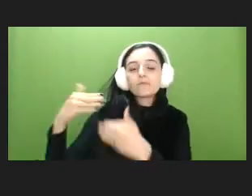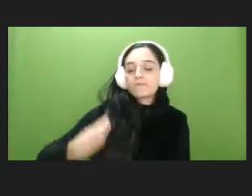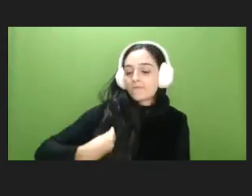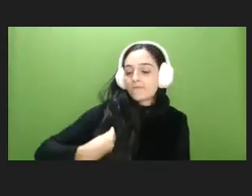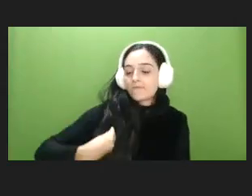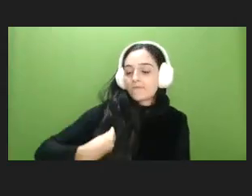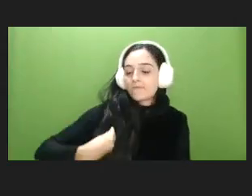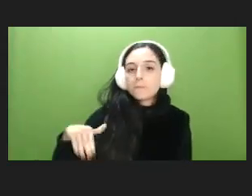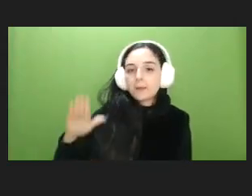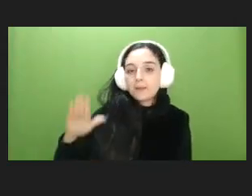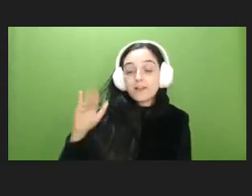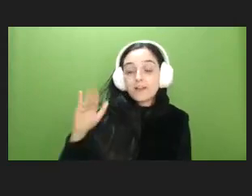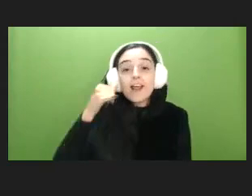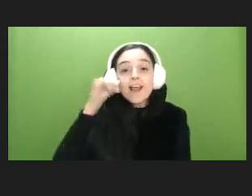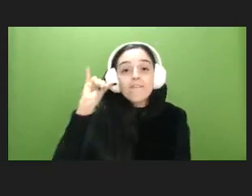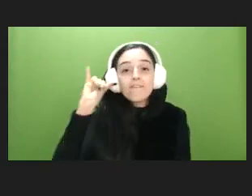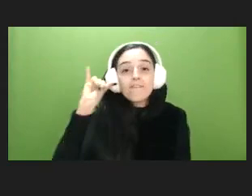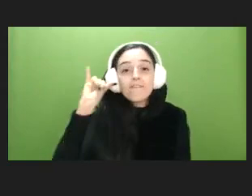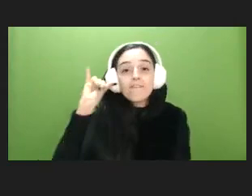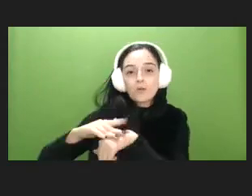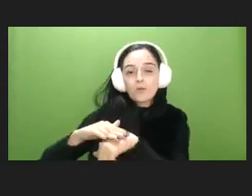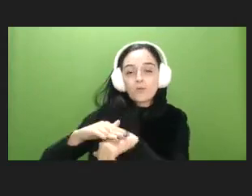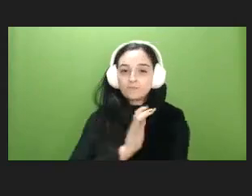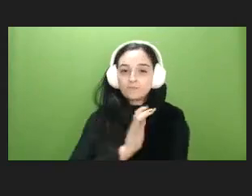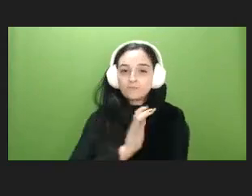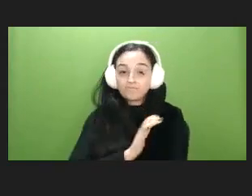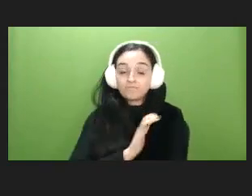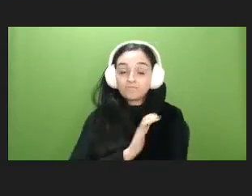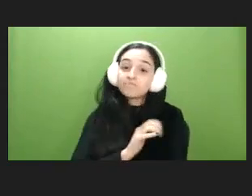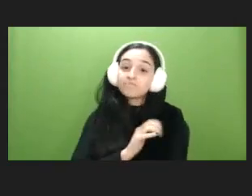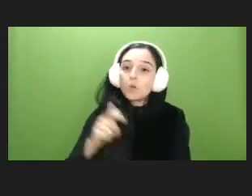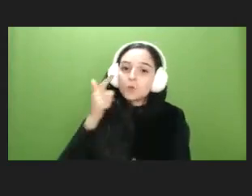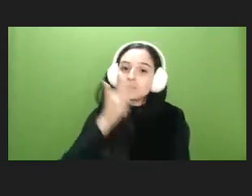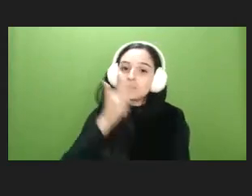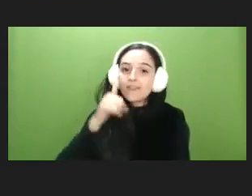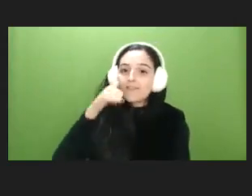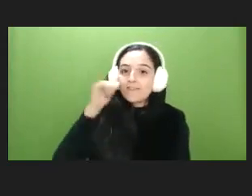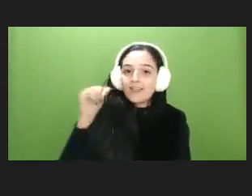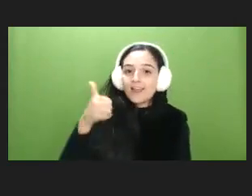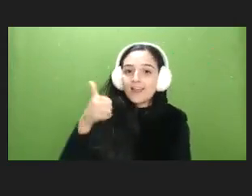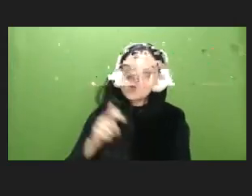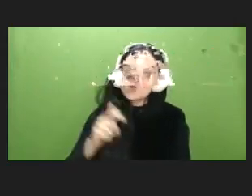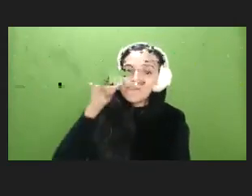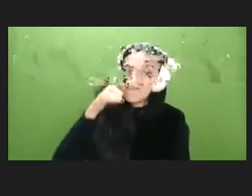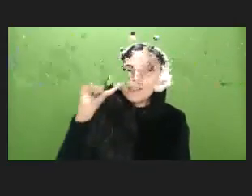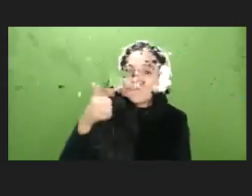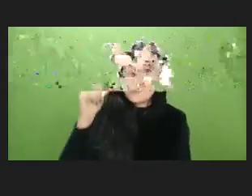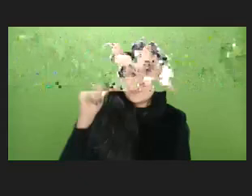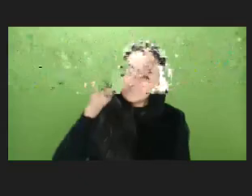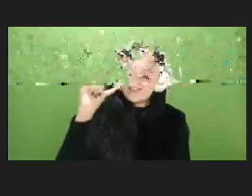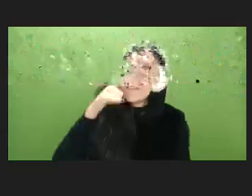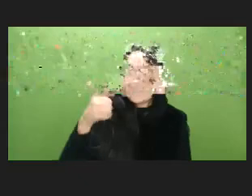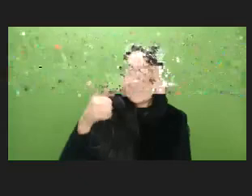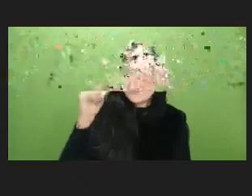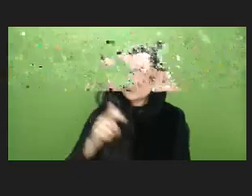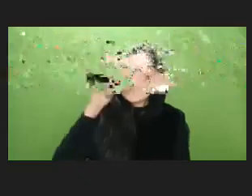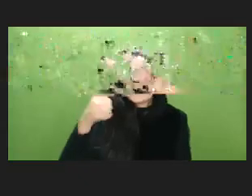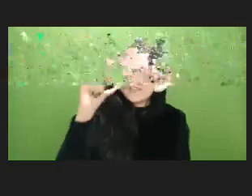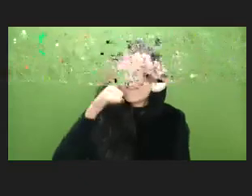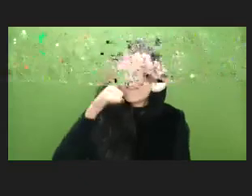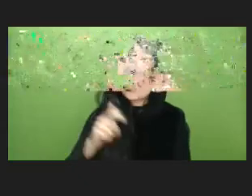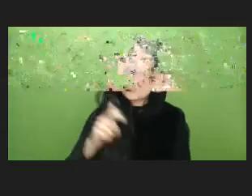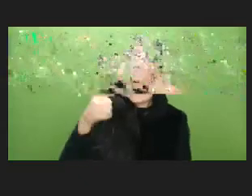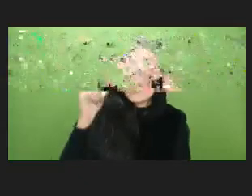doenças cardiovasculares em 10 anos, né? Só de você ter o componente educacional envolvido.